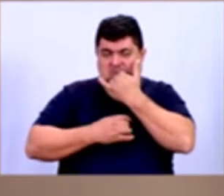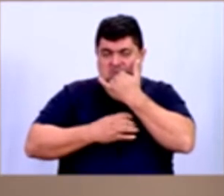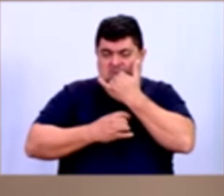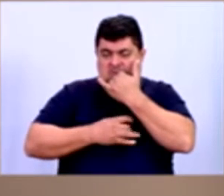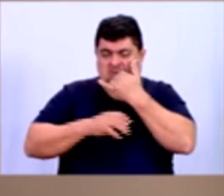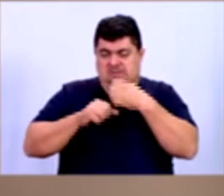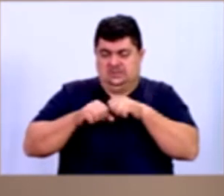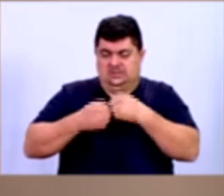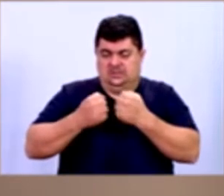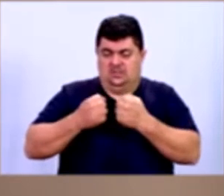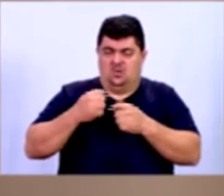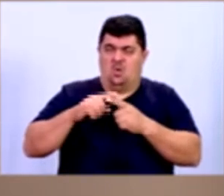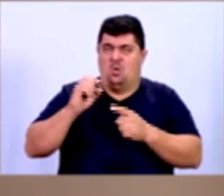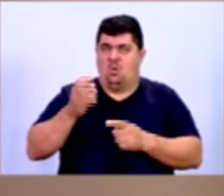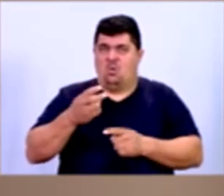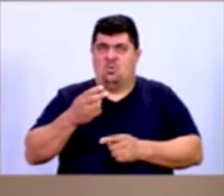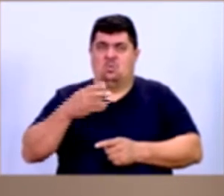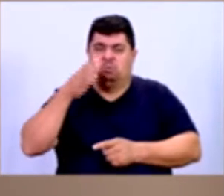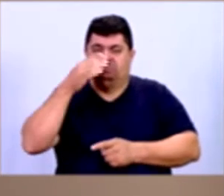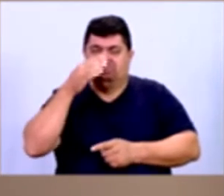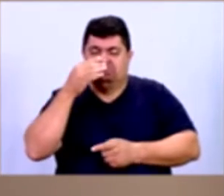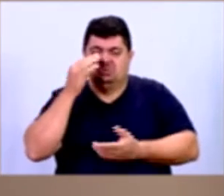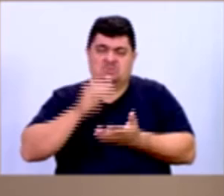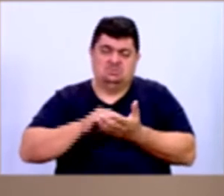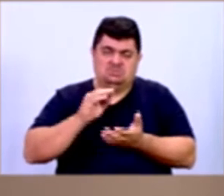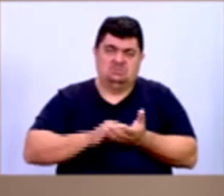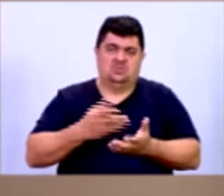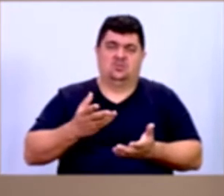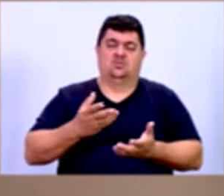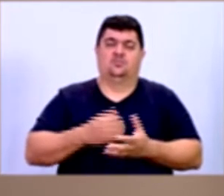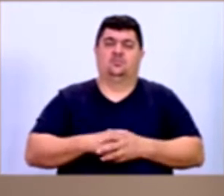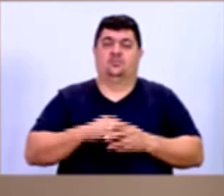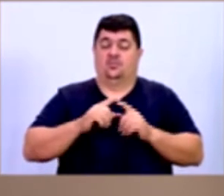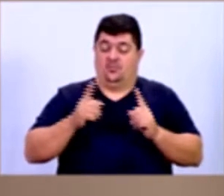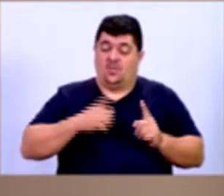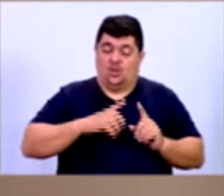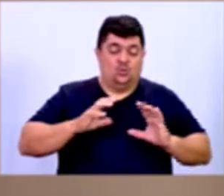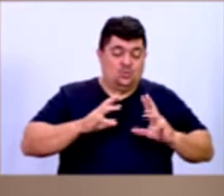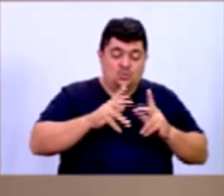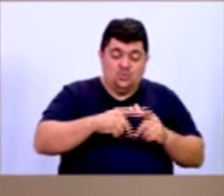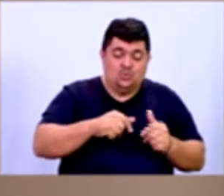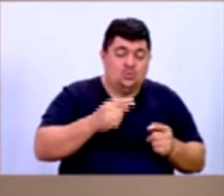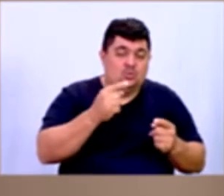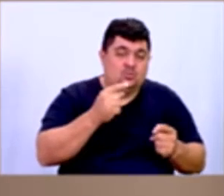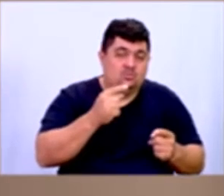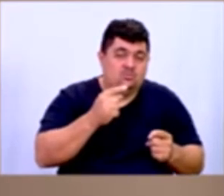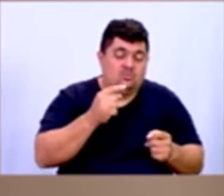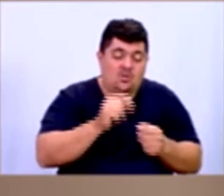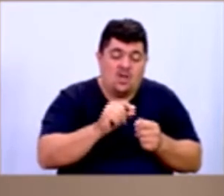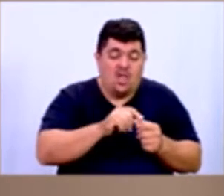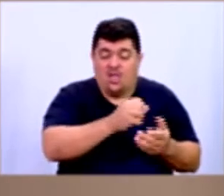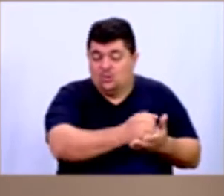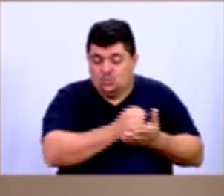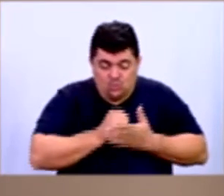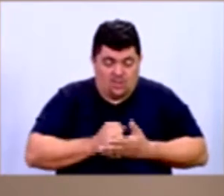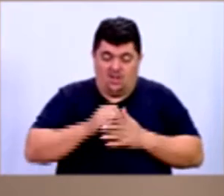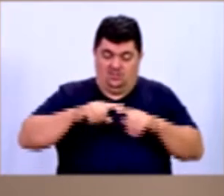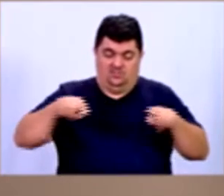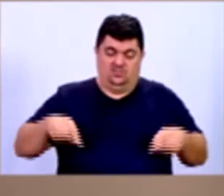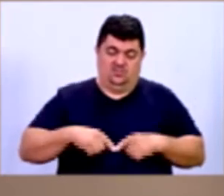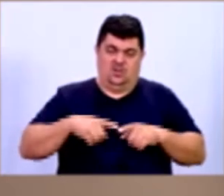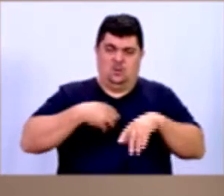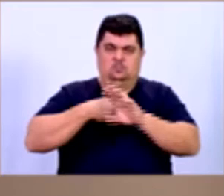de continuar pesquisando, aprendendo. Mas os recursos eles foram produzidos e pensados para ajudar na nossa sala de aula.